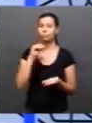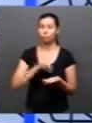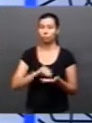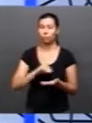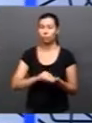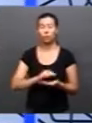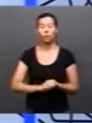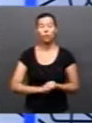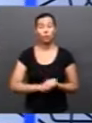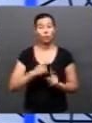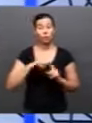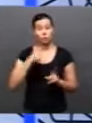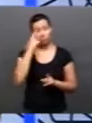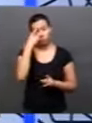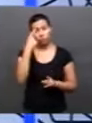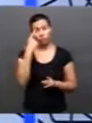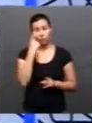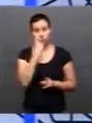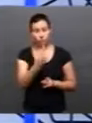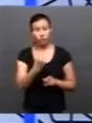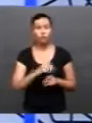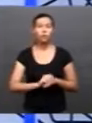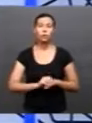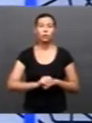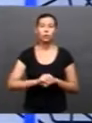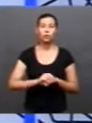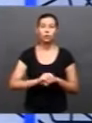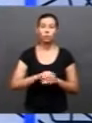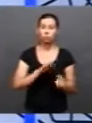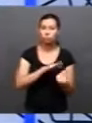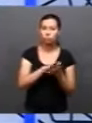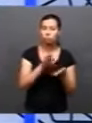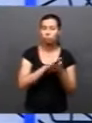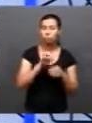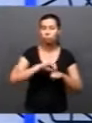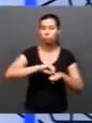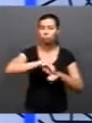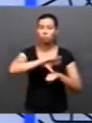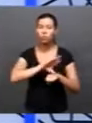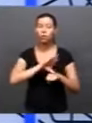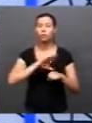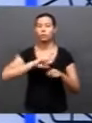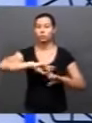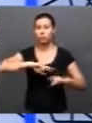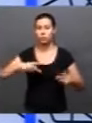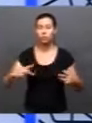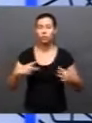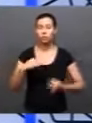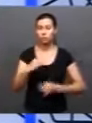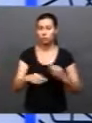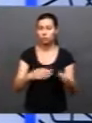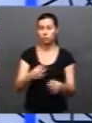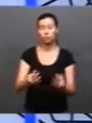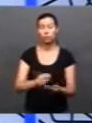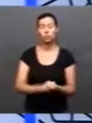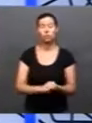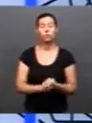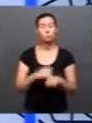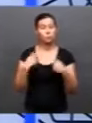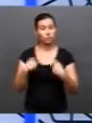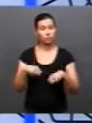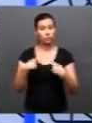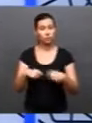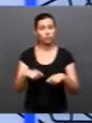que eu acho que a produção do conhecimento científico, mesmo dos processos tecnológicos, desses produtos, eles têm que ser